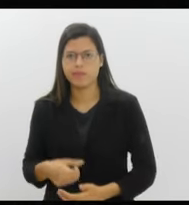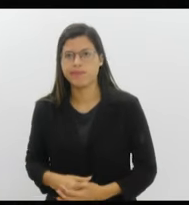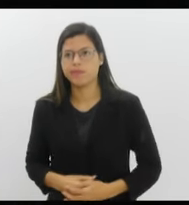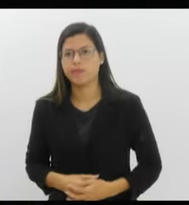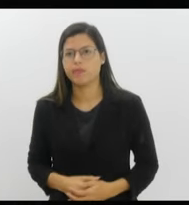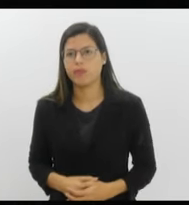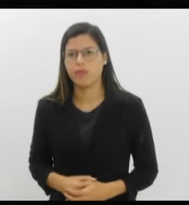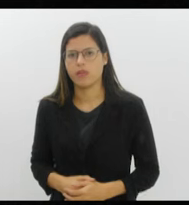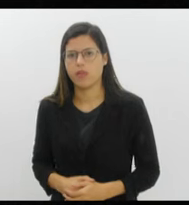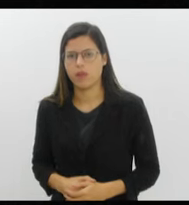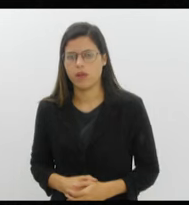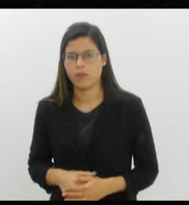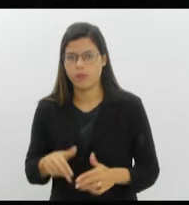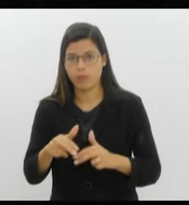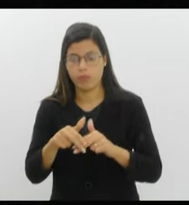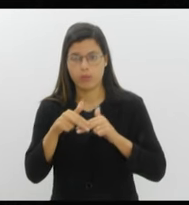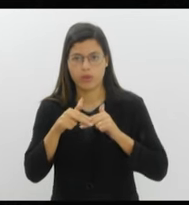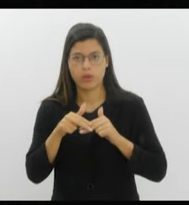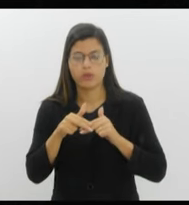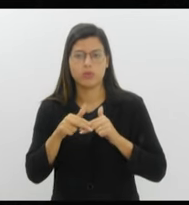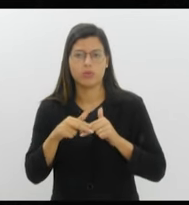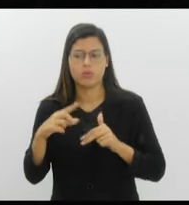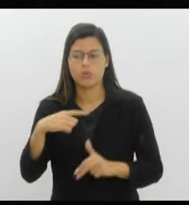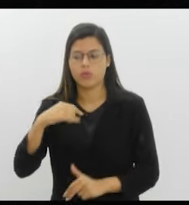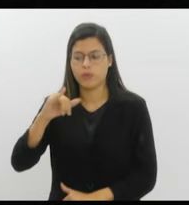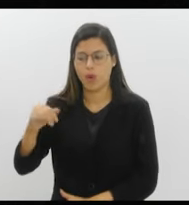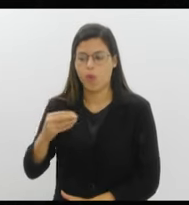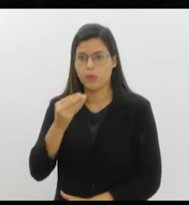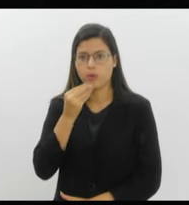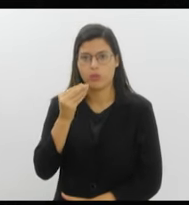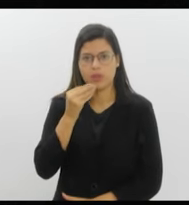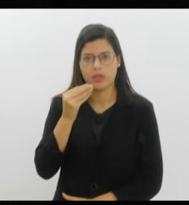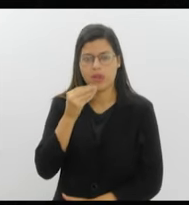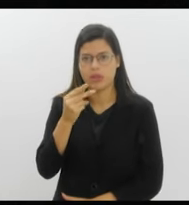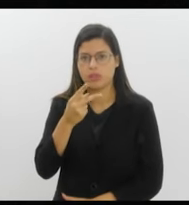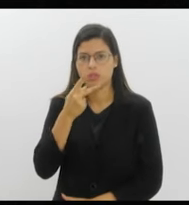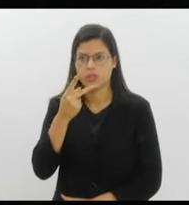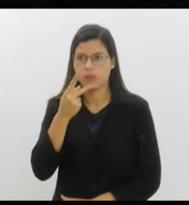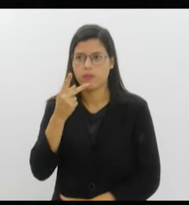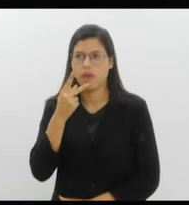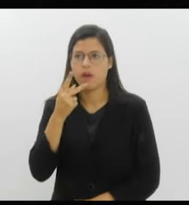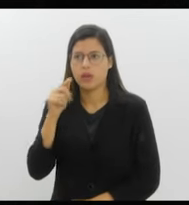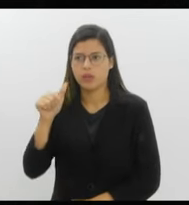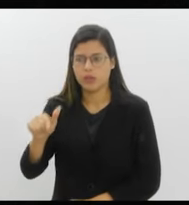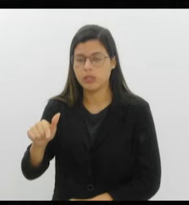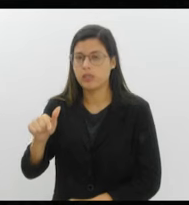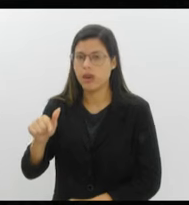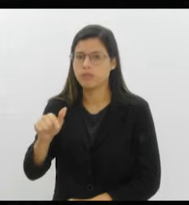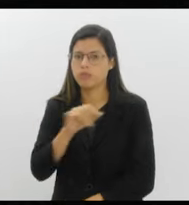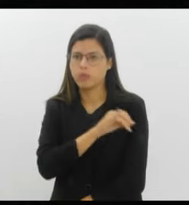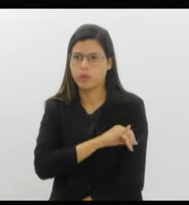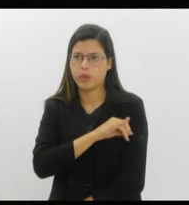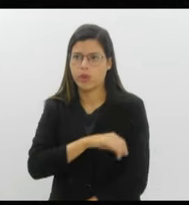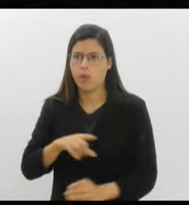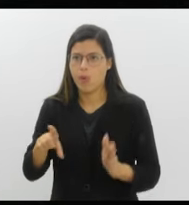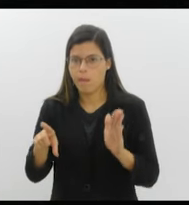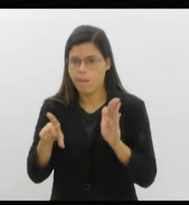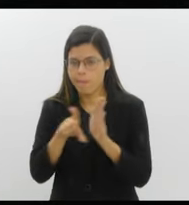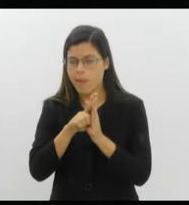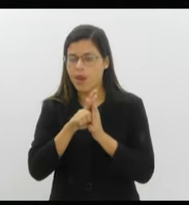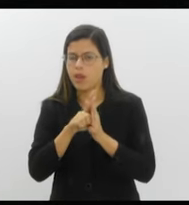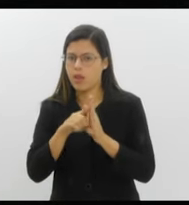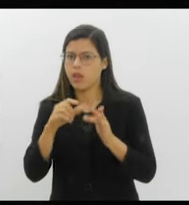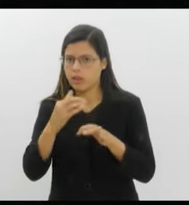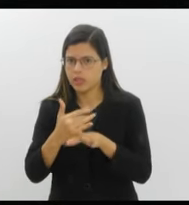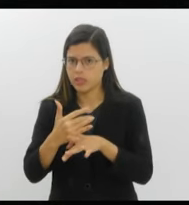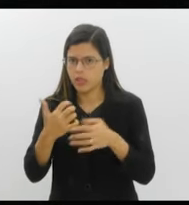disso, eu tive a oportunidade de falar para o Diário do Rio sobre uma lei municipal minha em Petrópolis, a